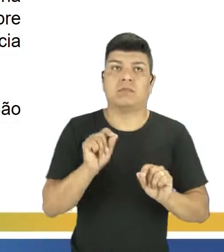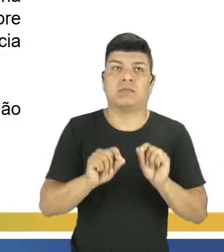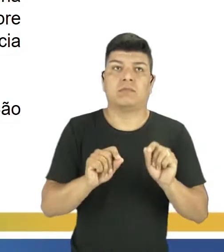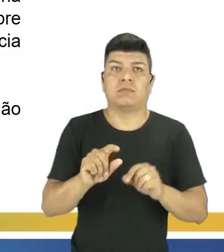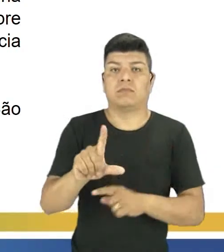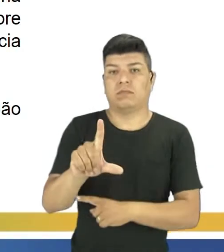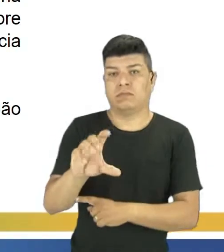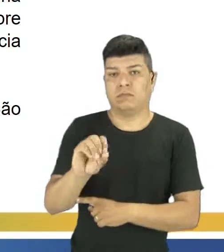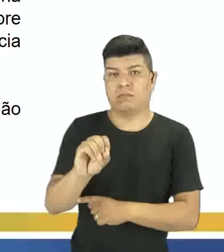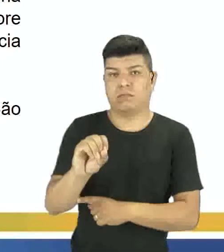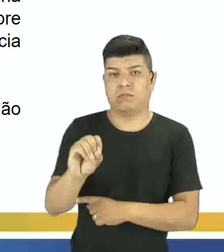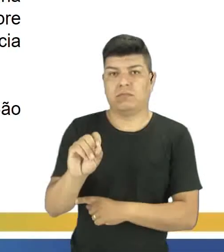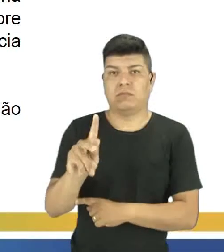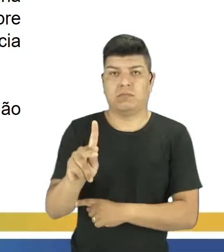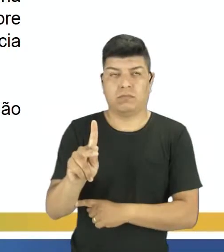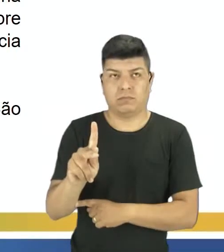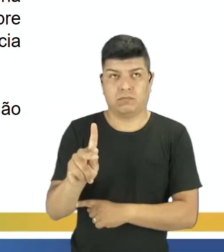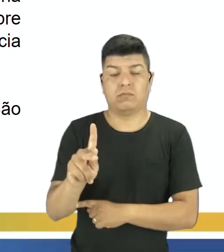com